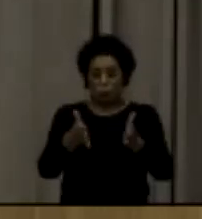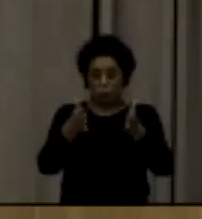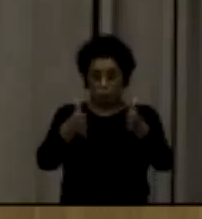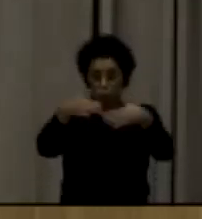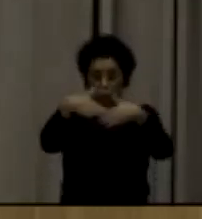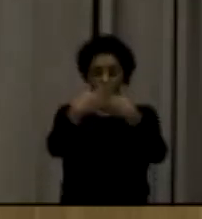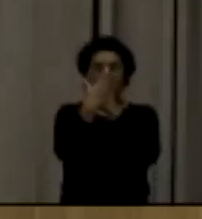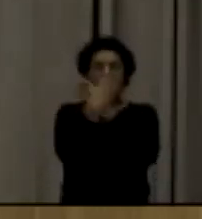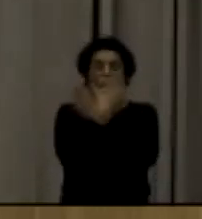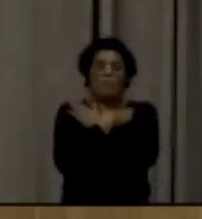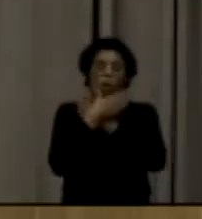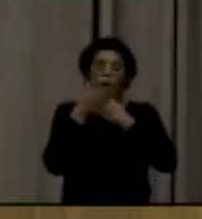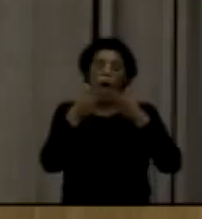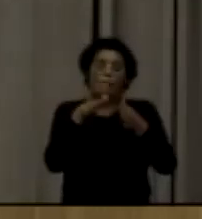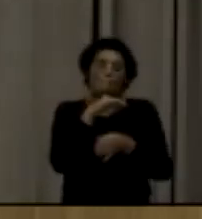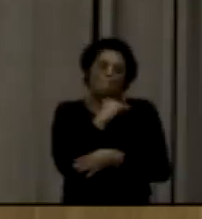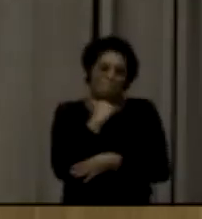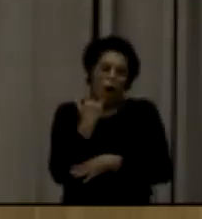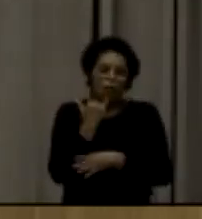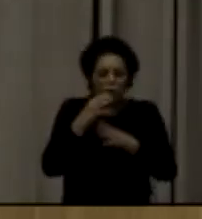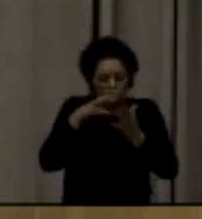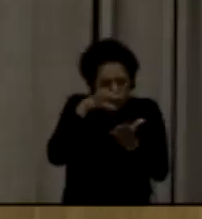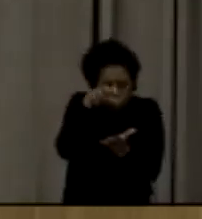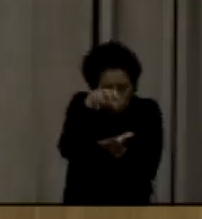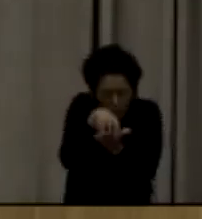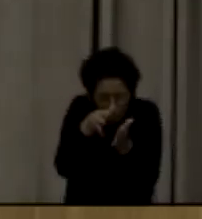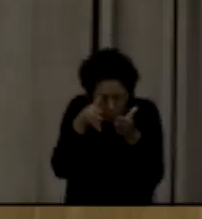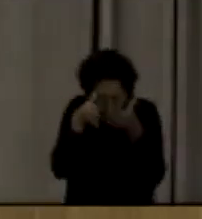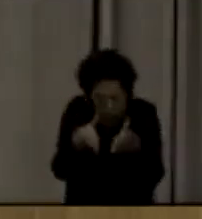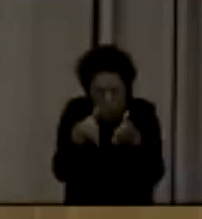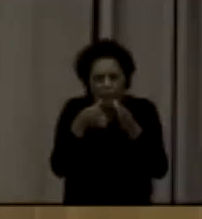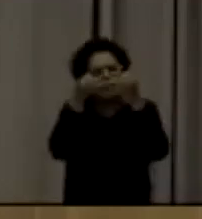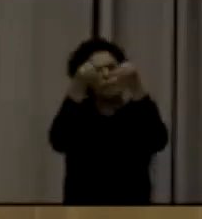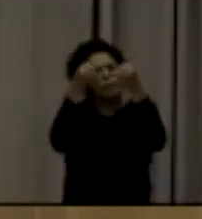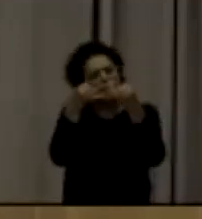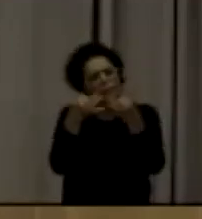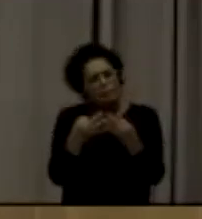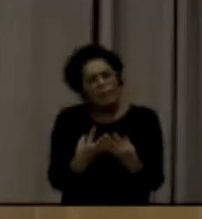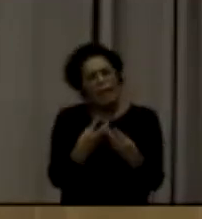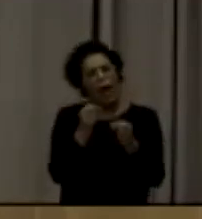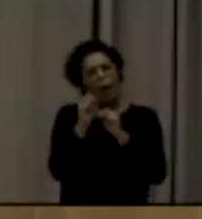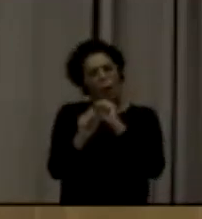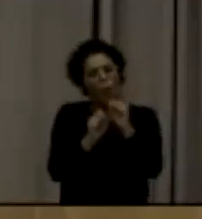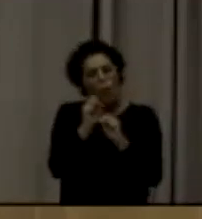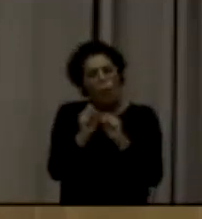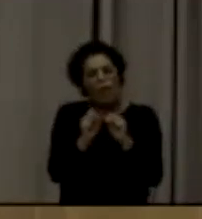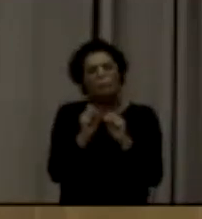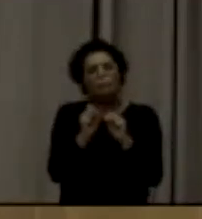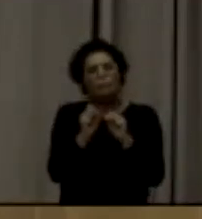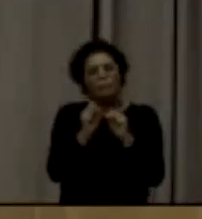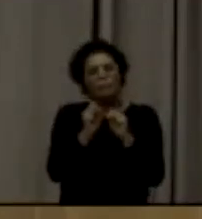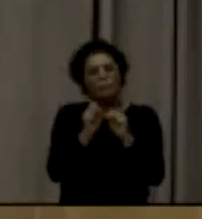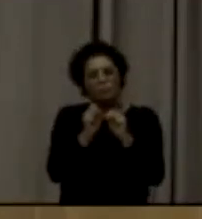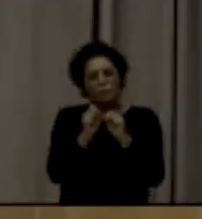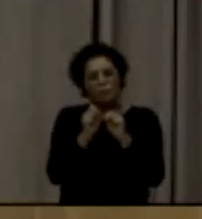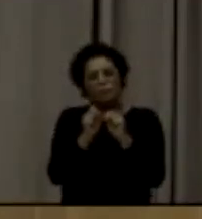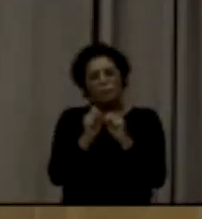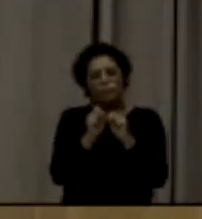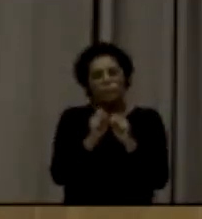minha intervenção eu gostaria de centralizá-la na parte de poder falar sobre